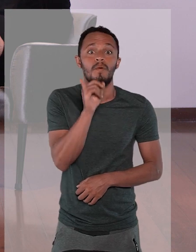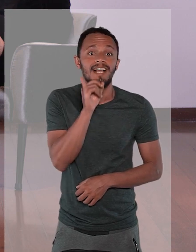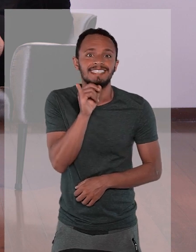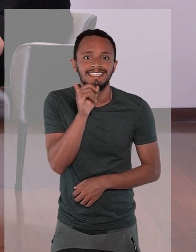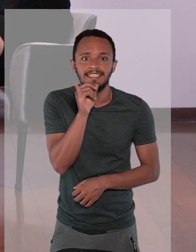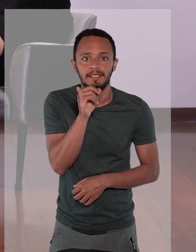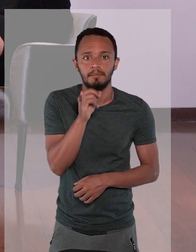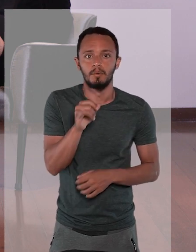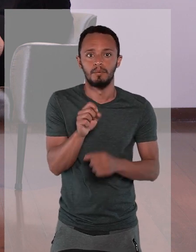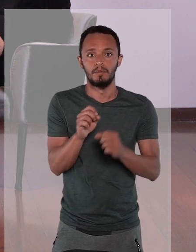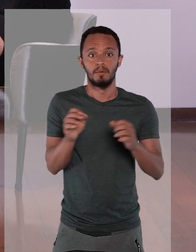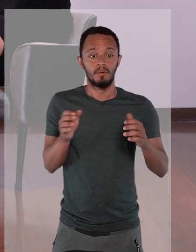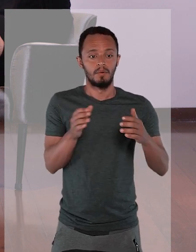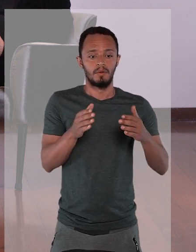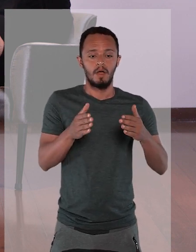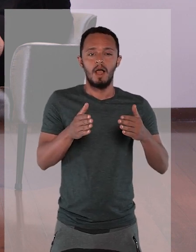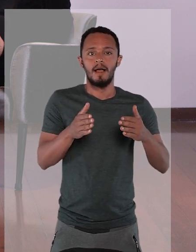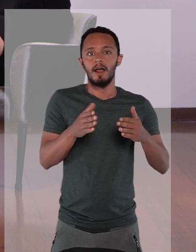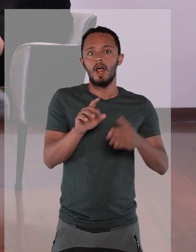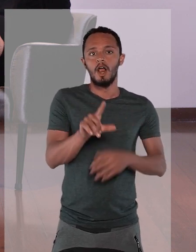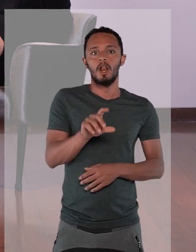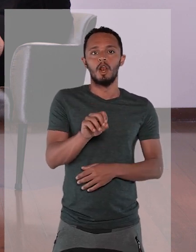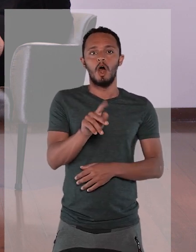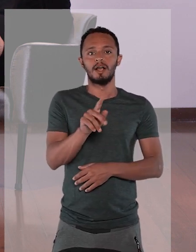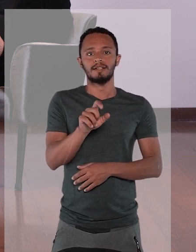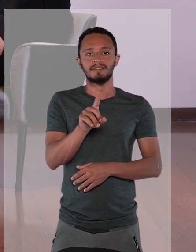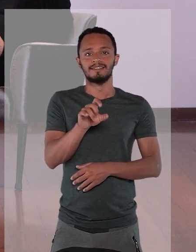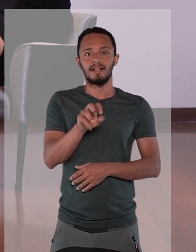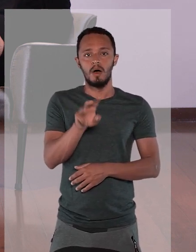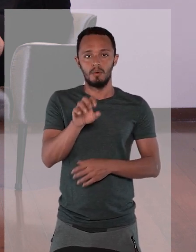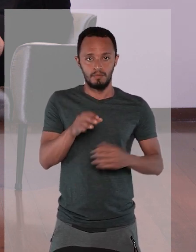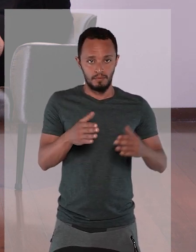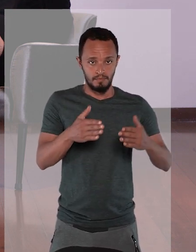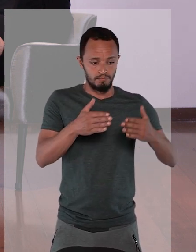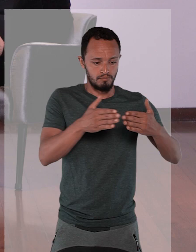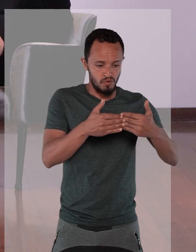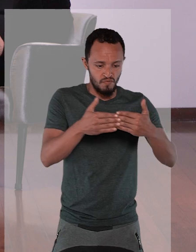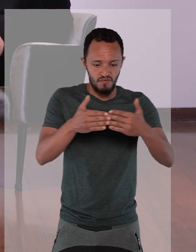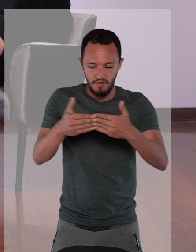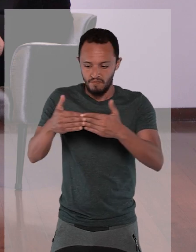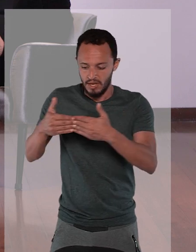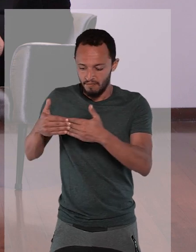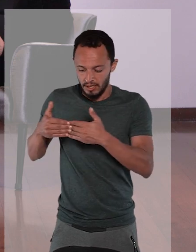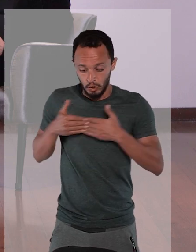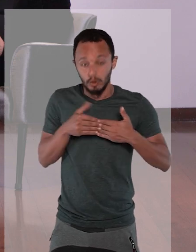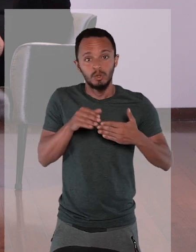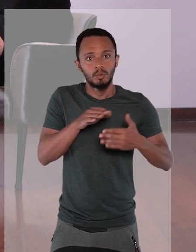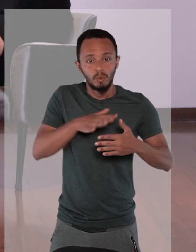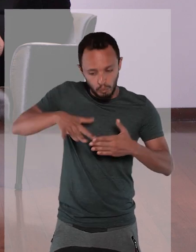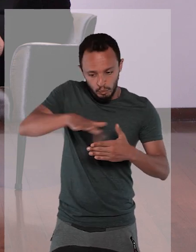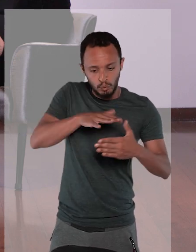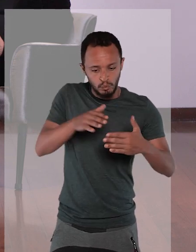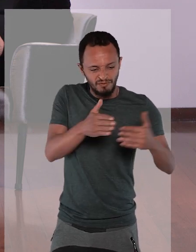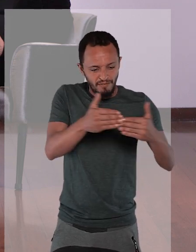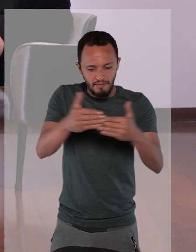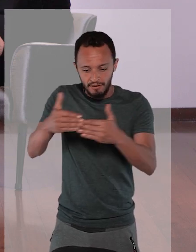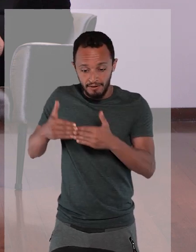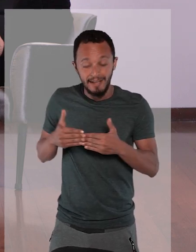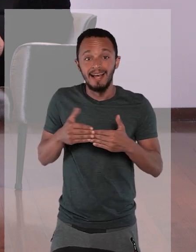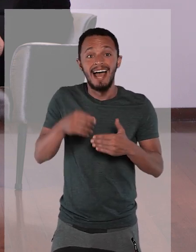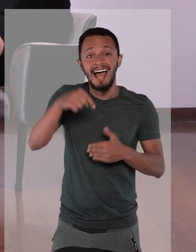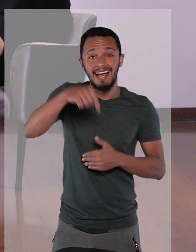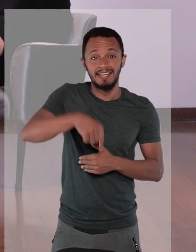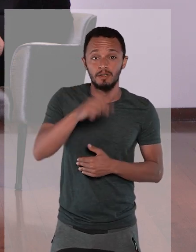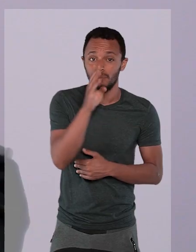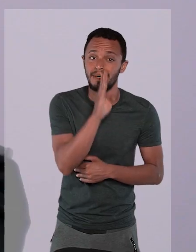um lockdown decente no Brasil, né? E, assim, só para dar um exemplo, Carlos, da mesma maneira como vocês assessoraram aqui o prefeito, quantas vezes